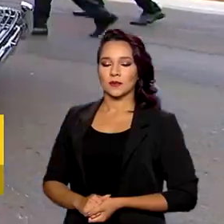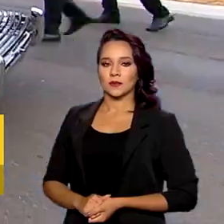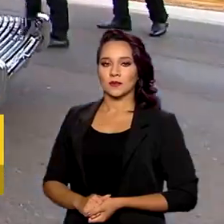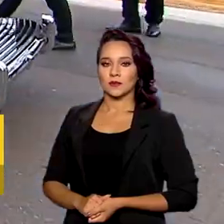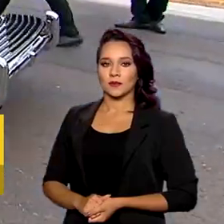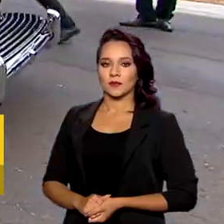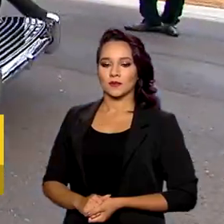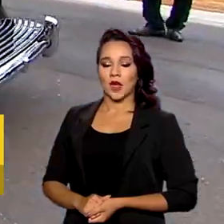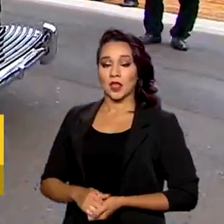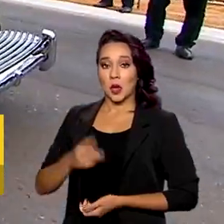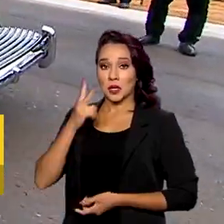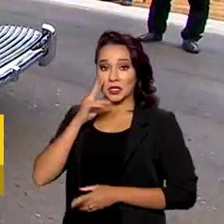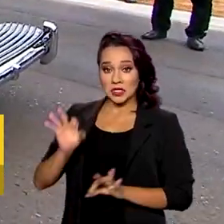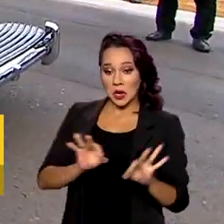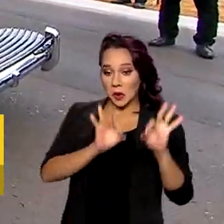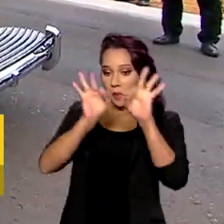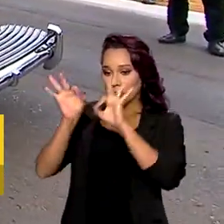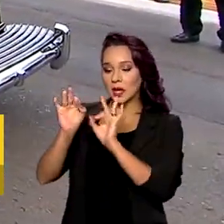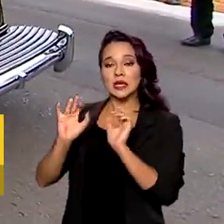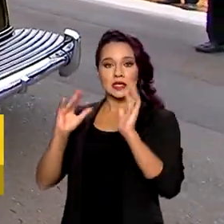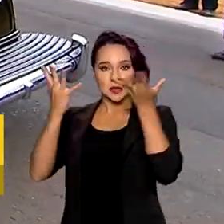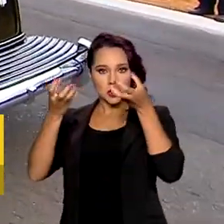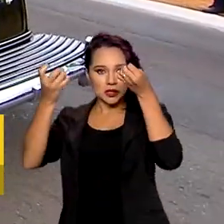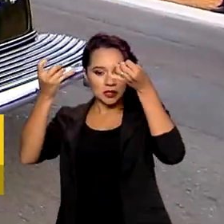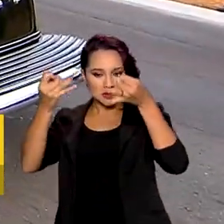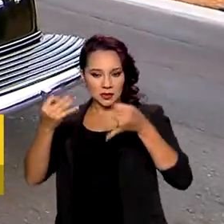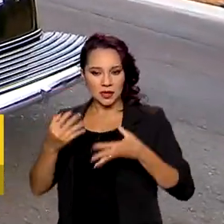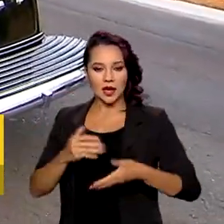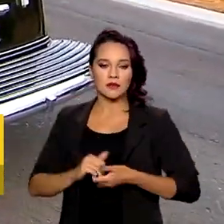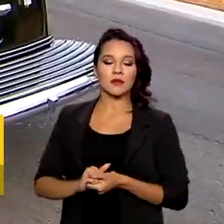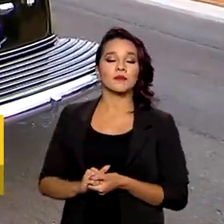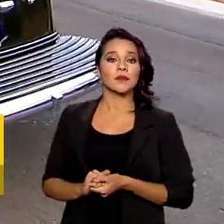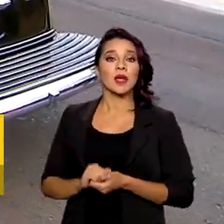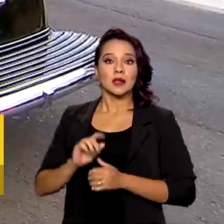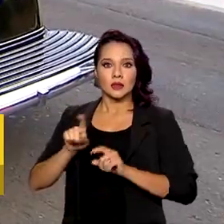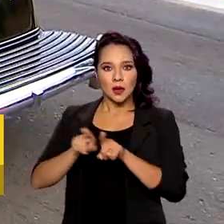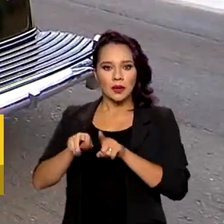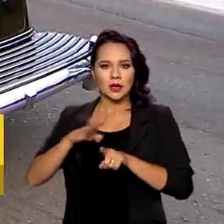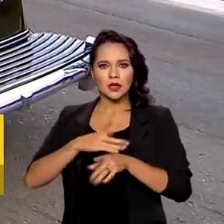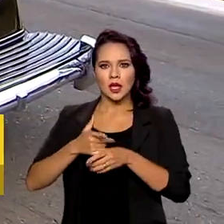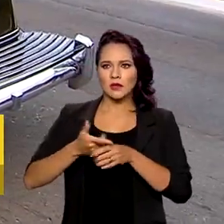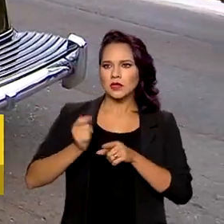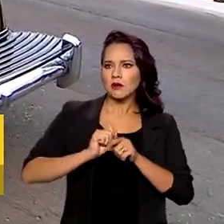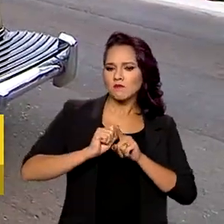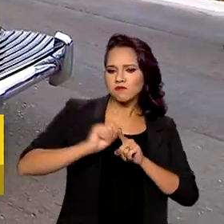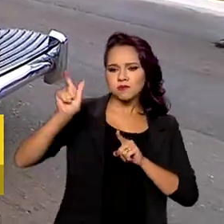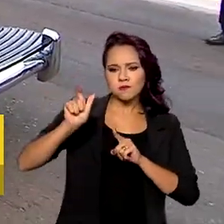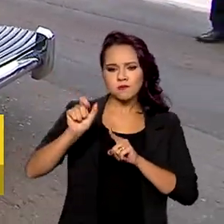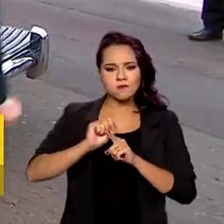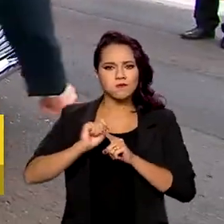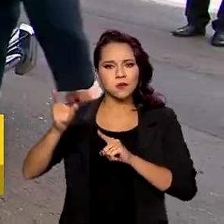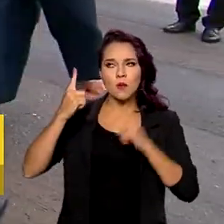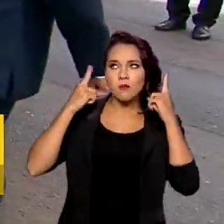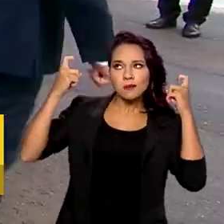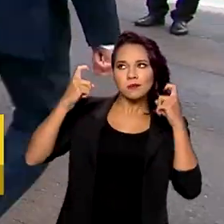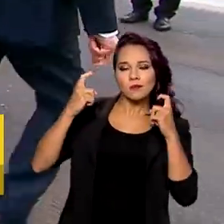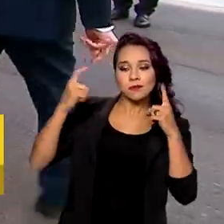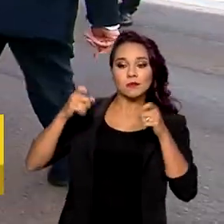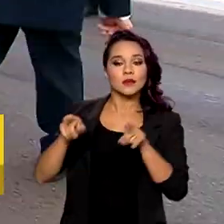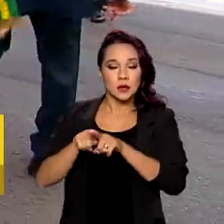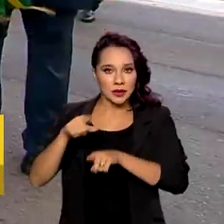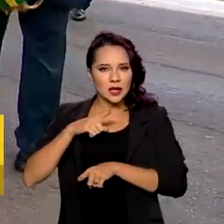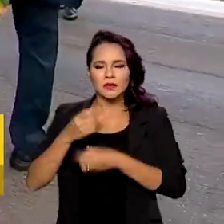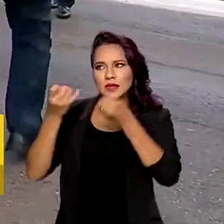Coronel, a gente acabou de acompanhar, portanto, a cerimônia, que o senhor explicava para a gente mais cedo, e teve também uma salva de tiros. Explica isso também para a gente.